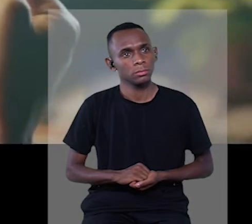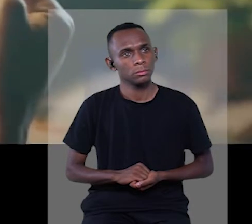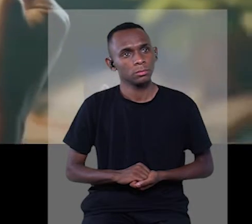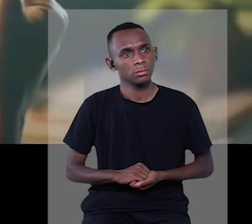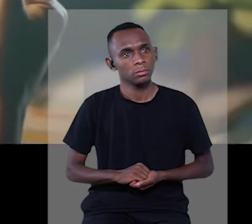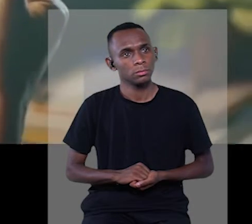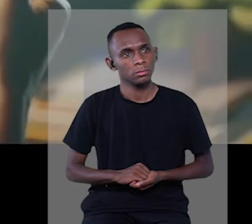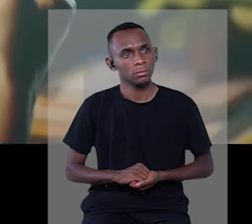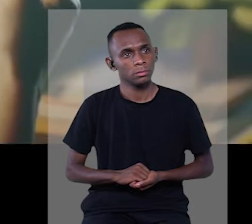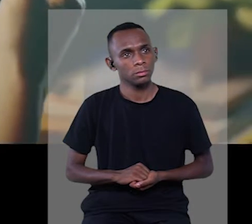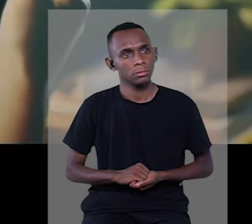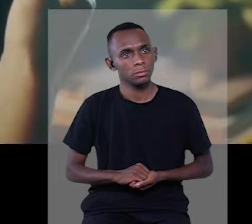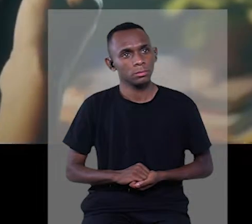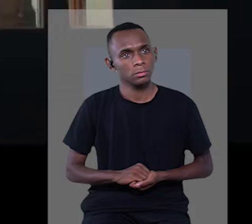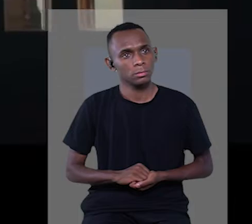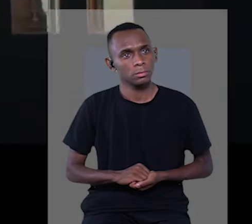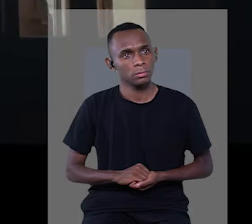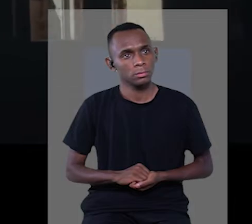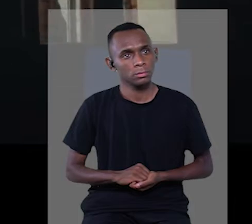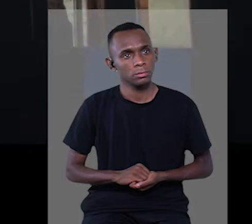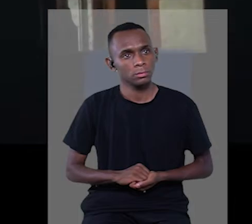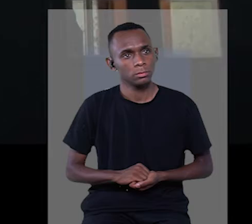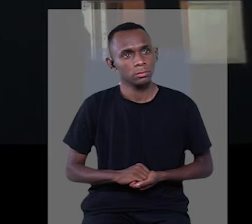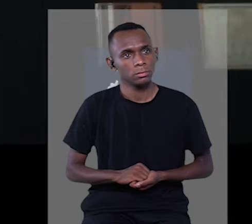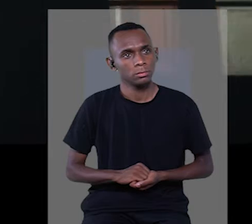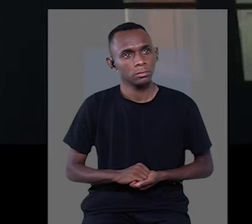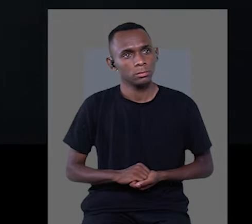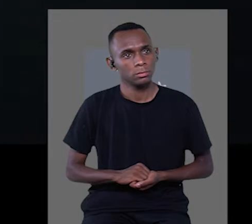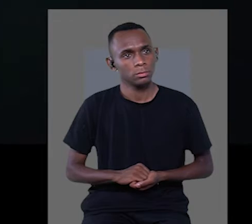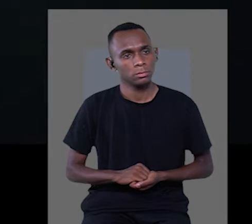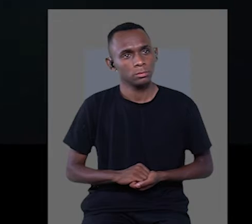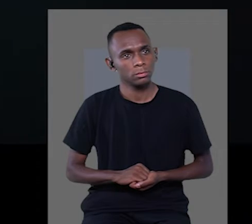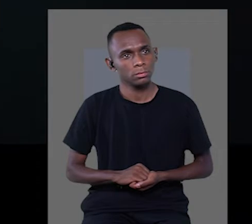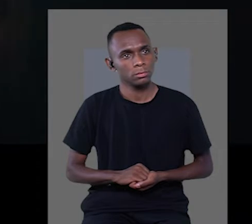e conhecimento para qualquer lugar.